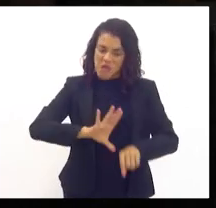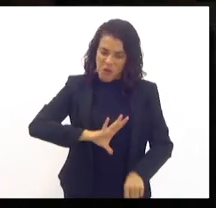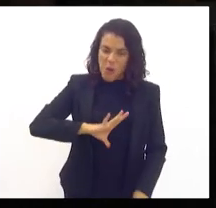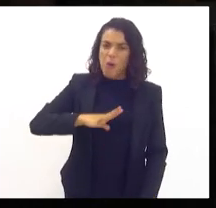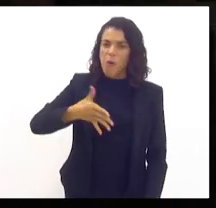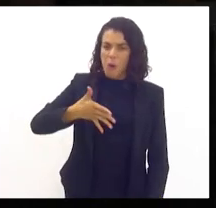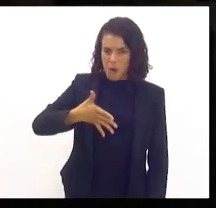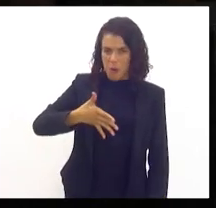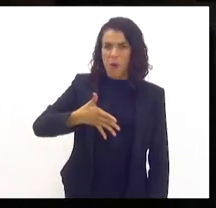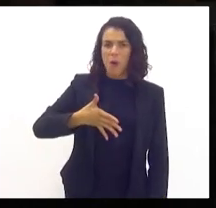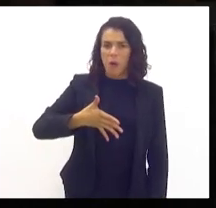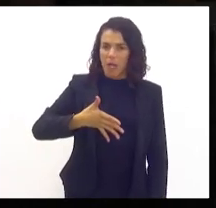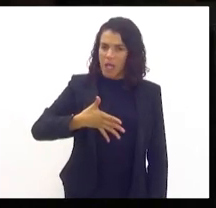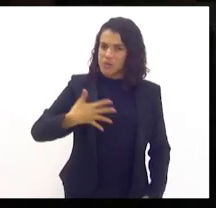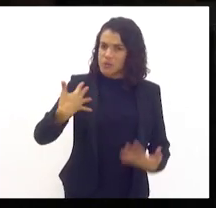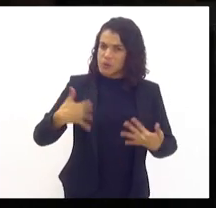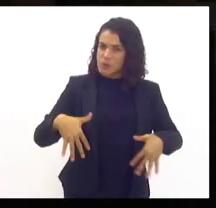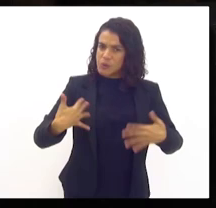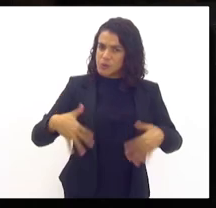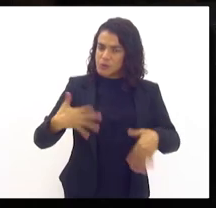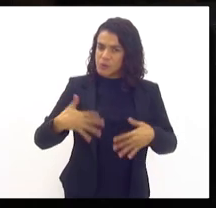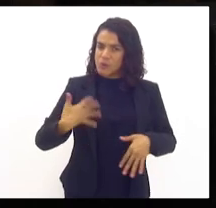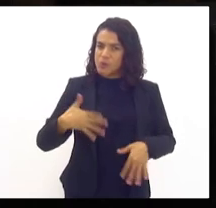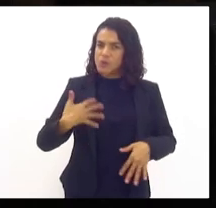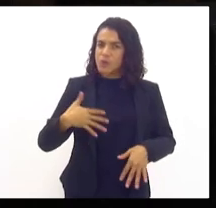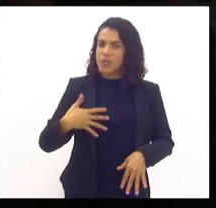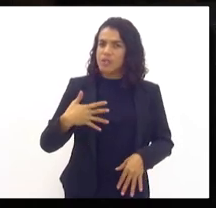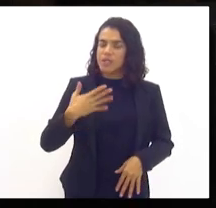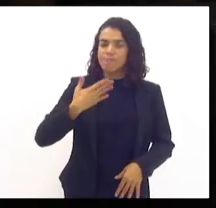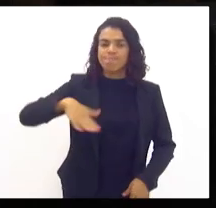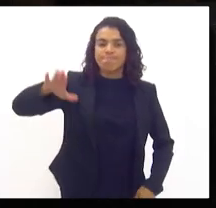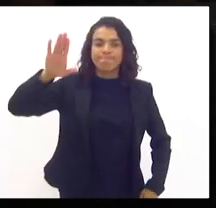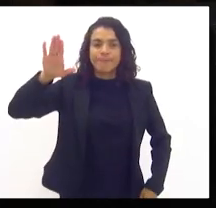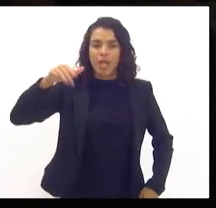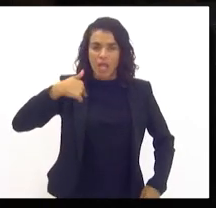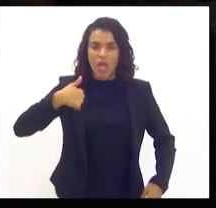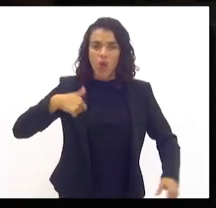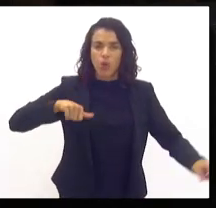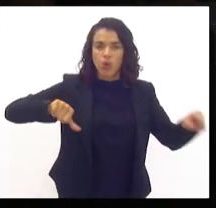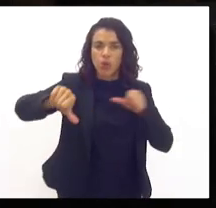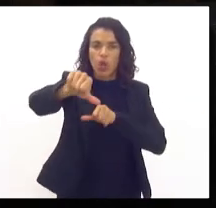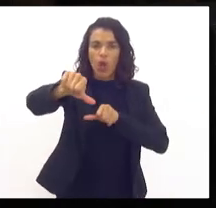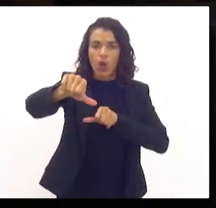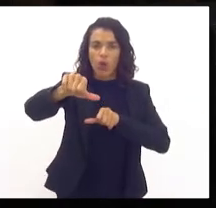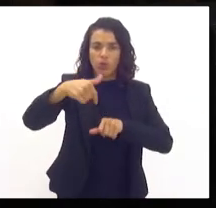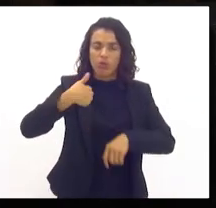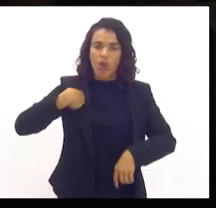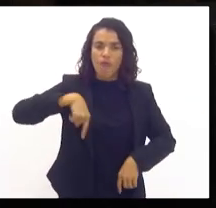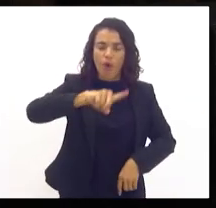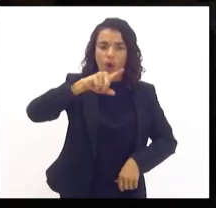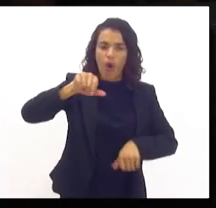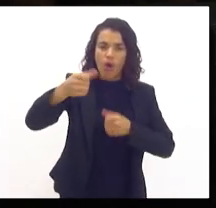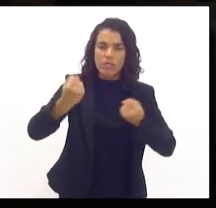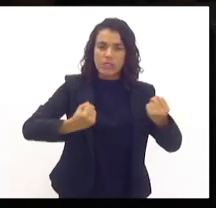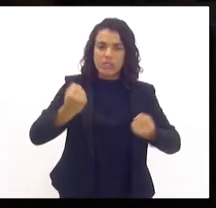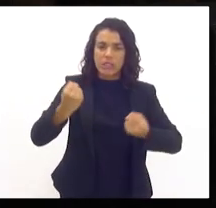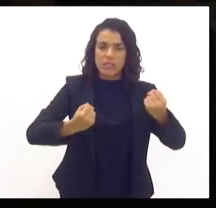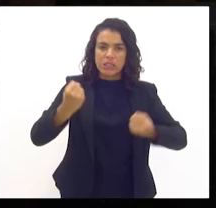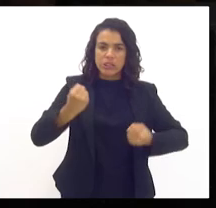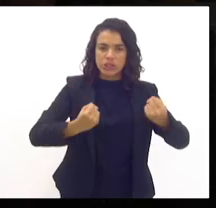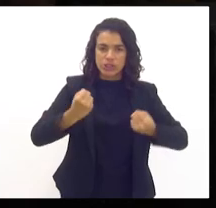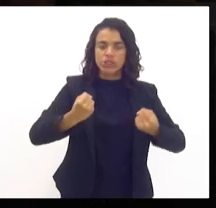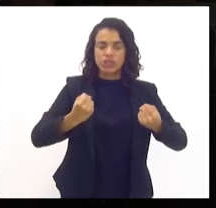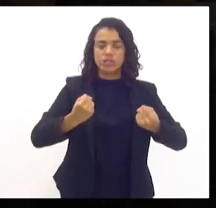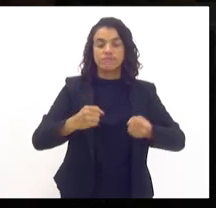coragem de propor ir no lugar dele e dirigir a